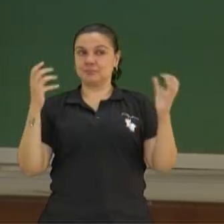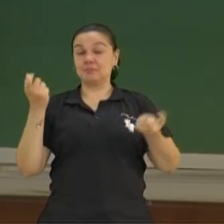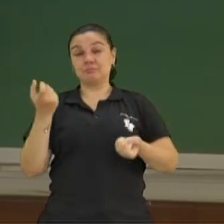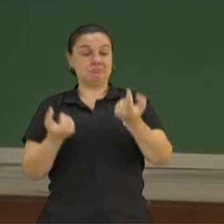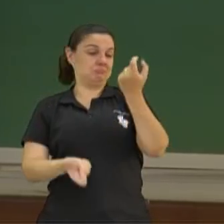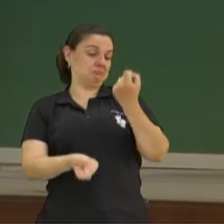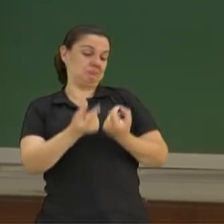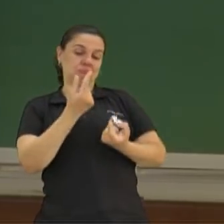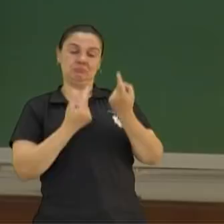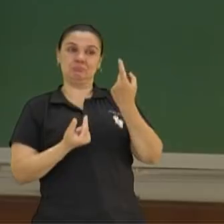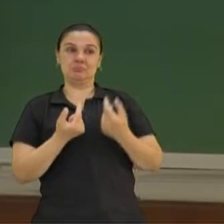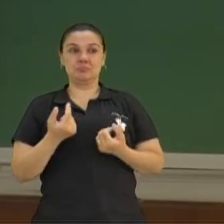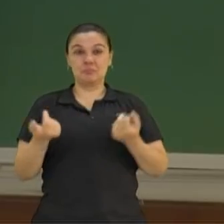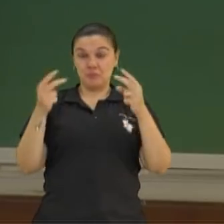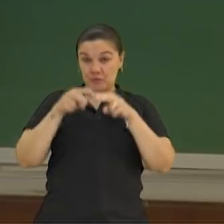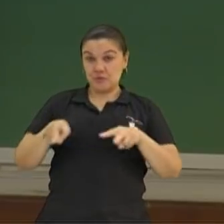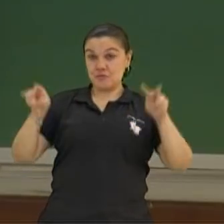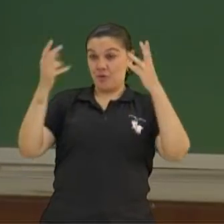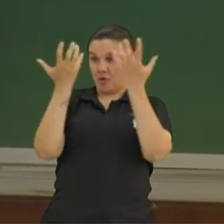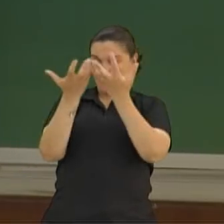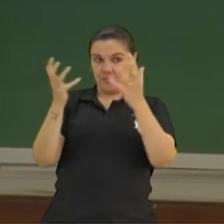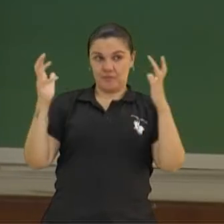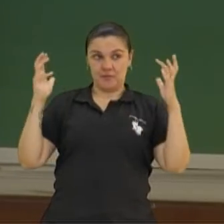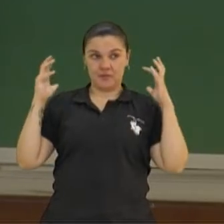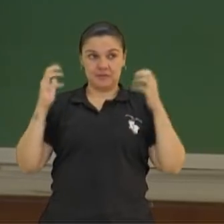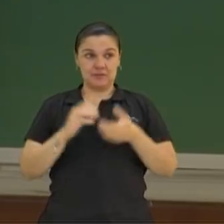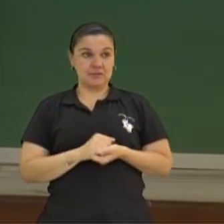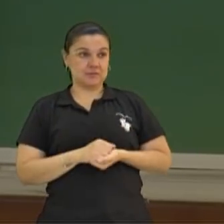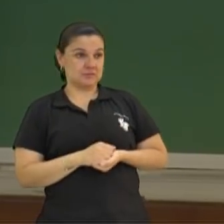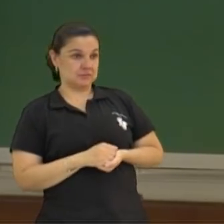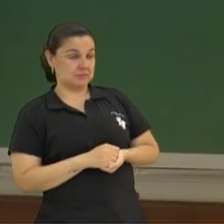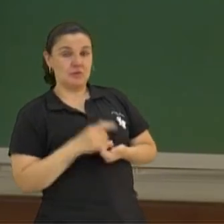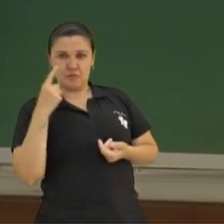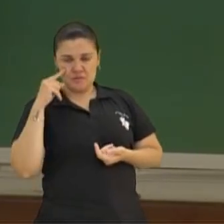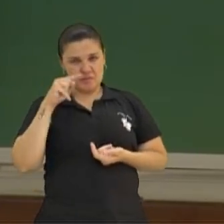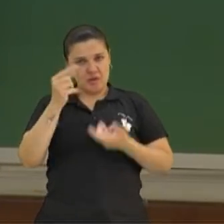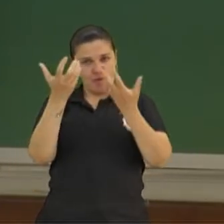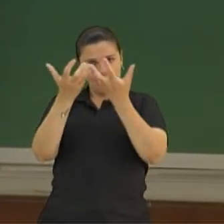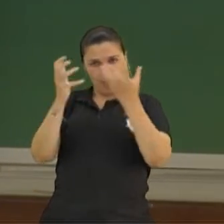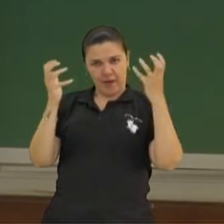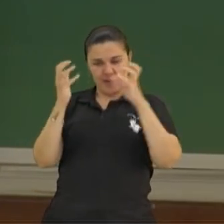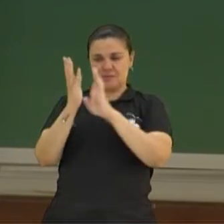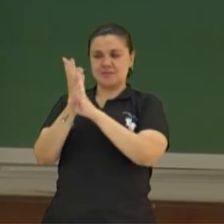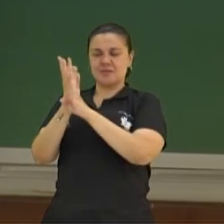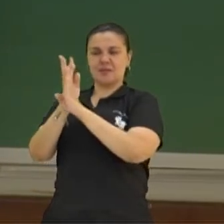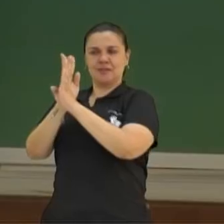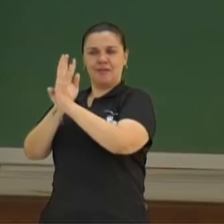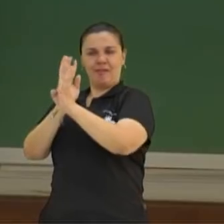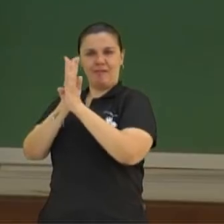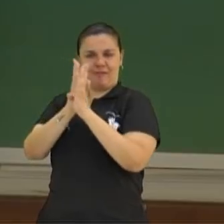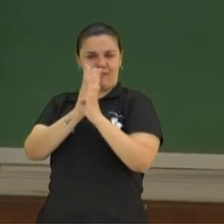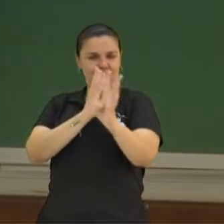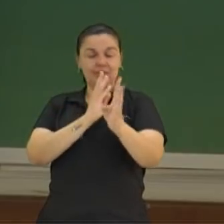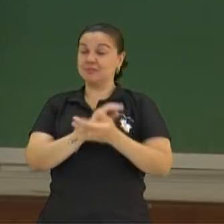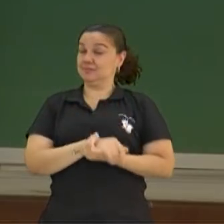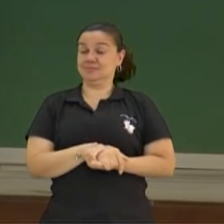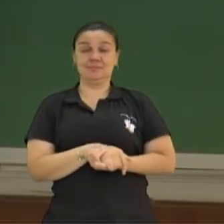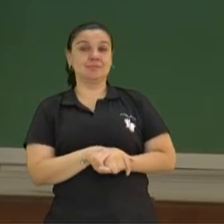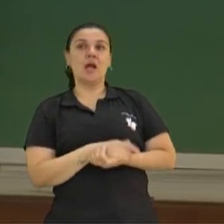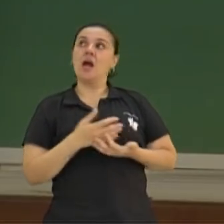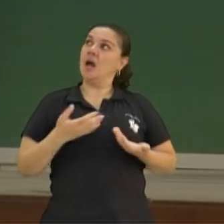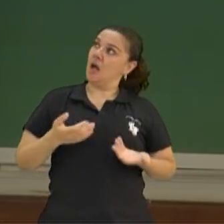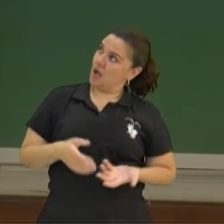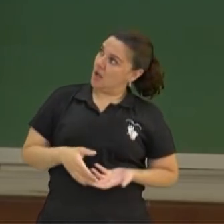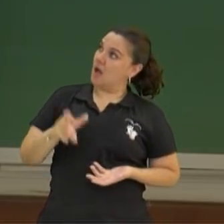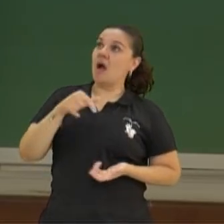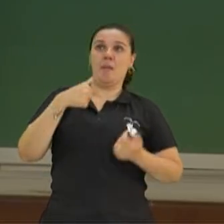aleatória, como quando observamos uma floresta. Quando você olha uma floresta, você não vê as árvores todas plantadas em linha reta. Aí você está dizendo,